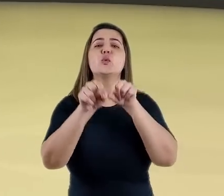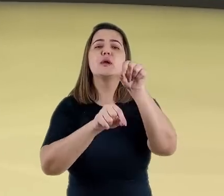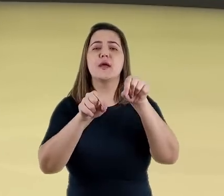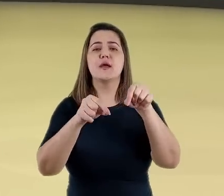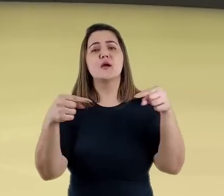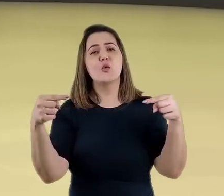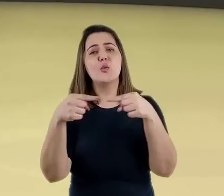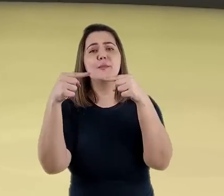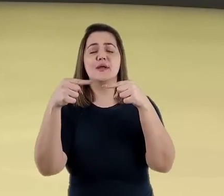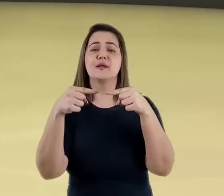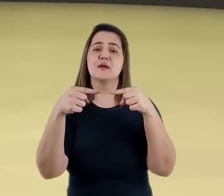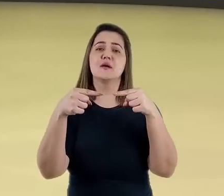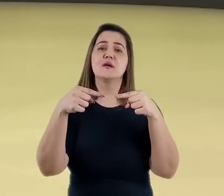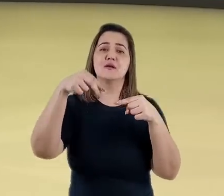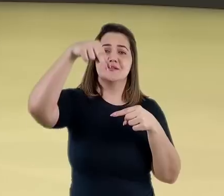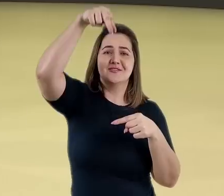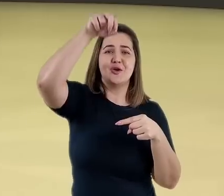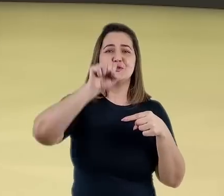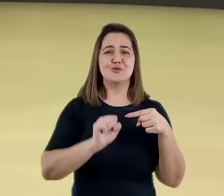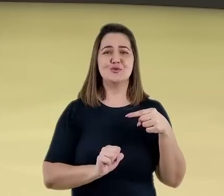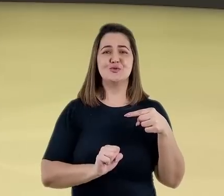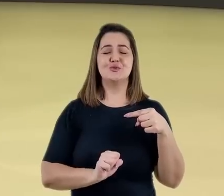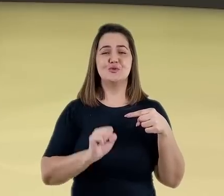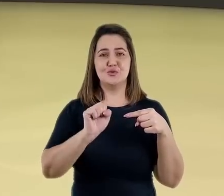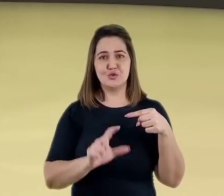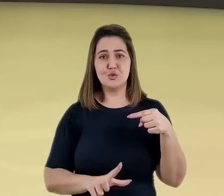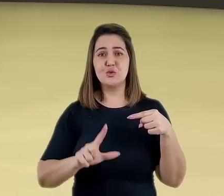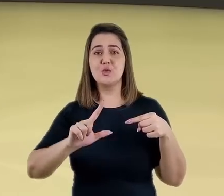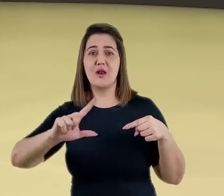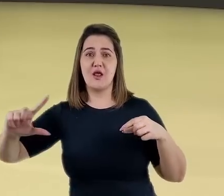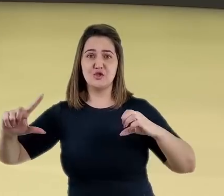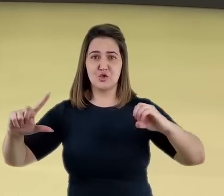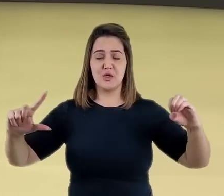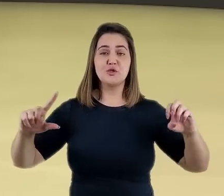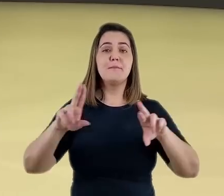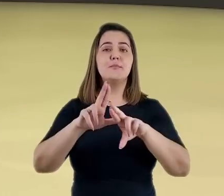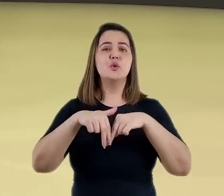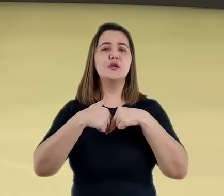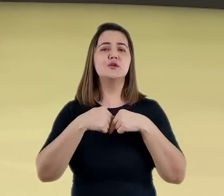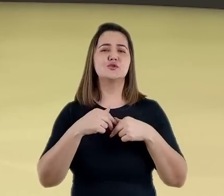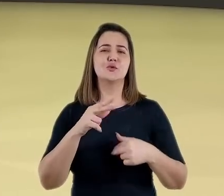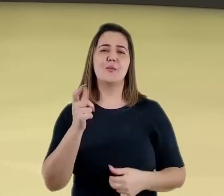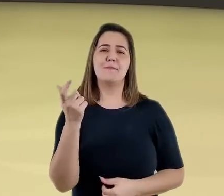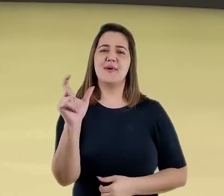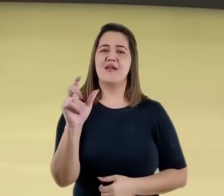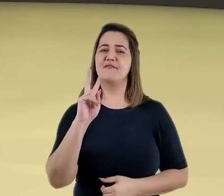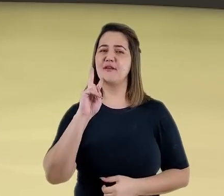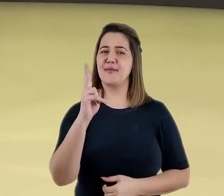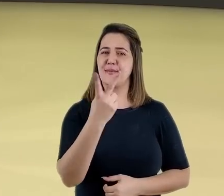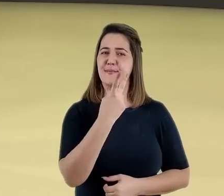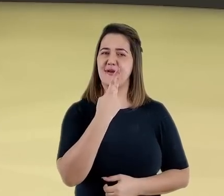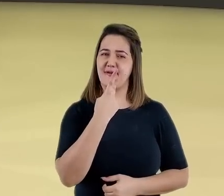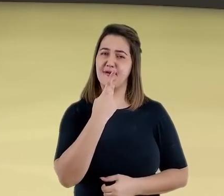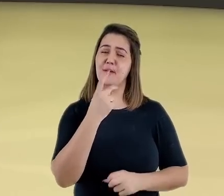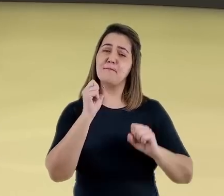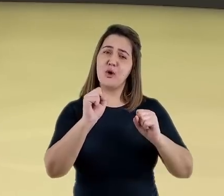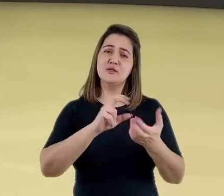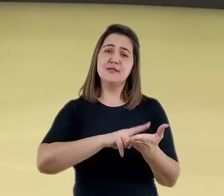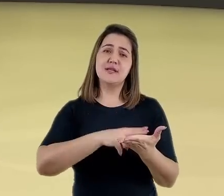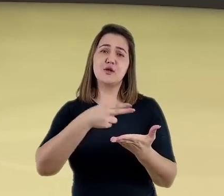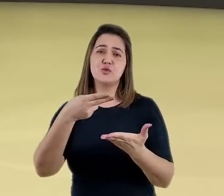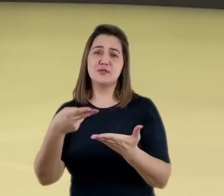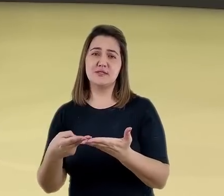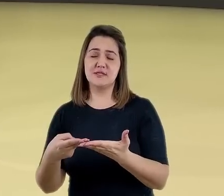saída dele também pertence aos 4 pontos cardeais da bússola. Aliás, a palavra hebraica para o surgimento